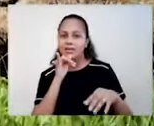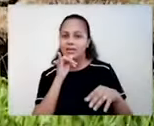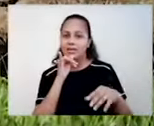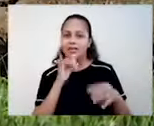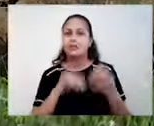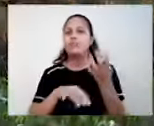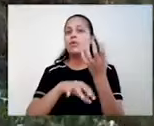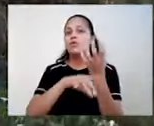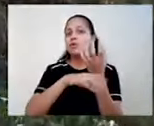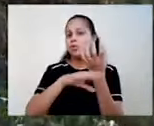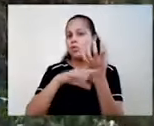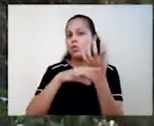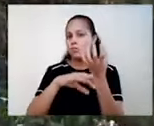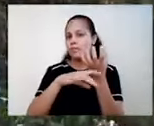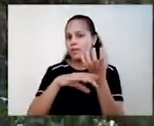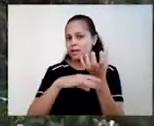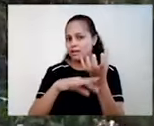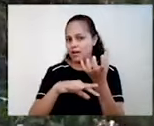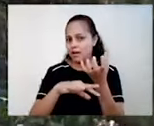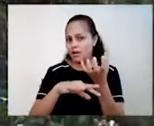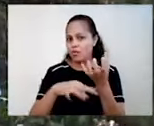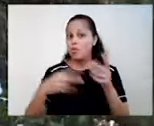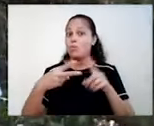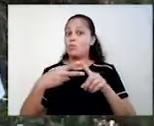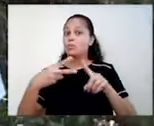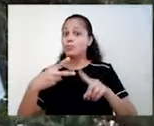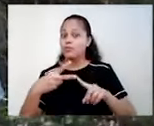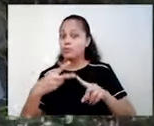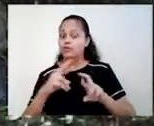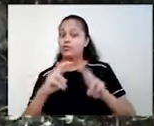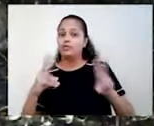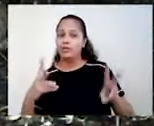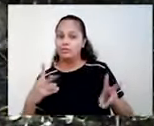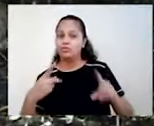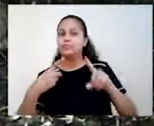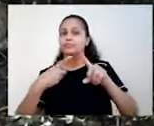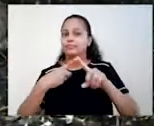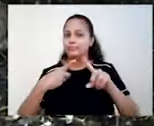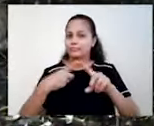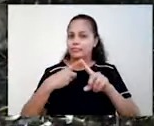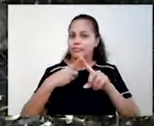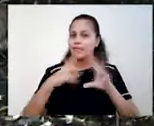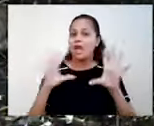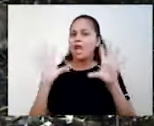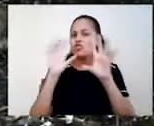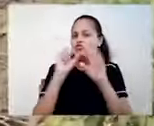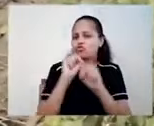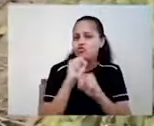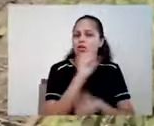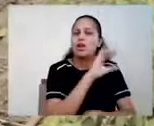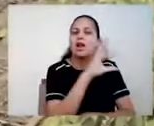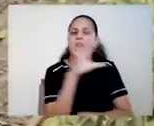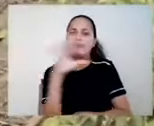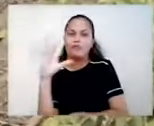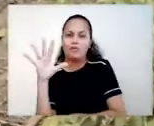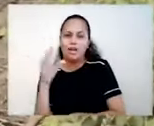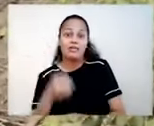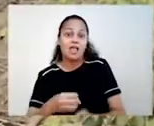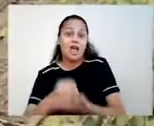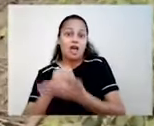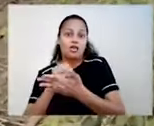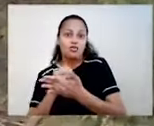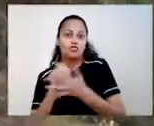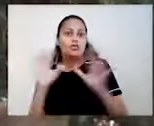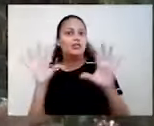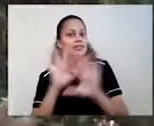por exemplo. Isso possivelmente por dois fatores diferentes. Um, ser mais escura na floresta